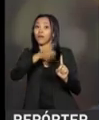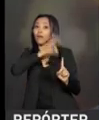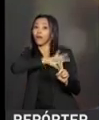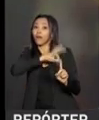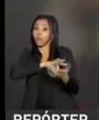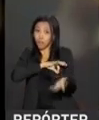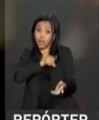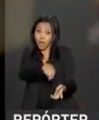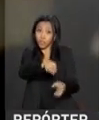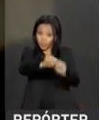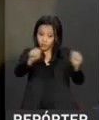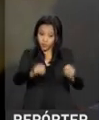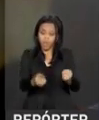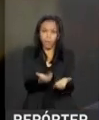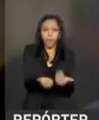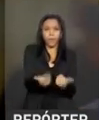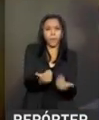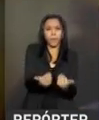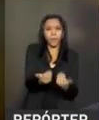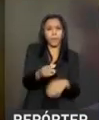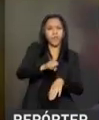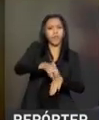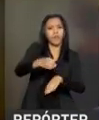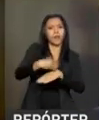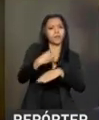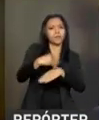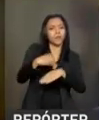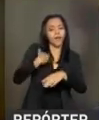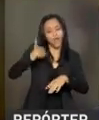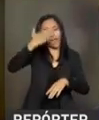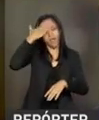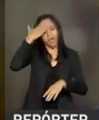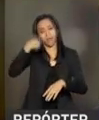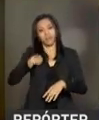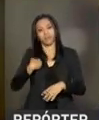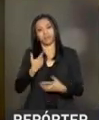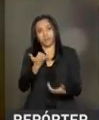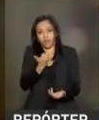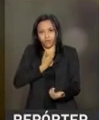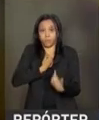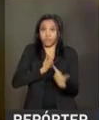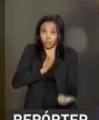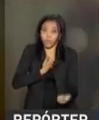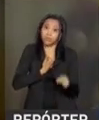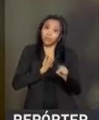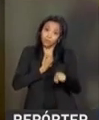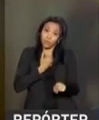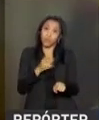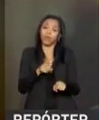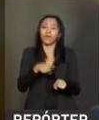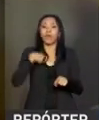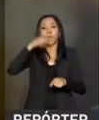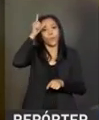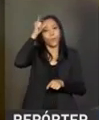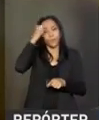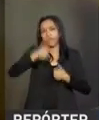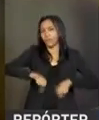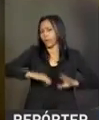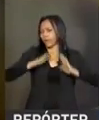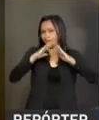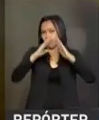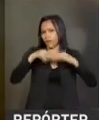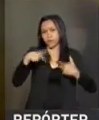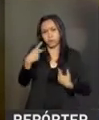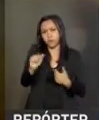mesmo o sistema já puxa toda a informação necessária e concede sempre a pessoa comparecer no INSS. Então ela vai estar lá na tranquilidade do seu lar, no seu